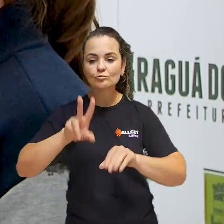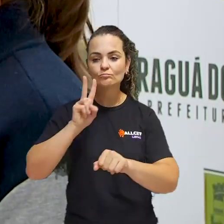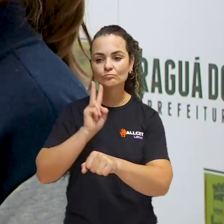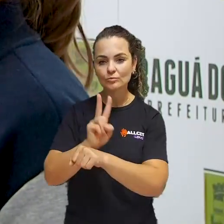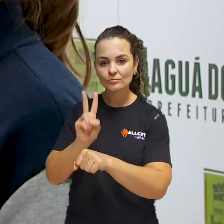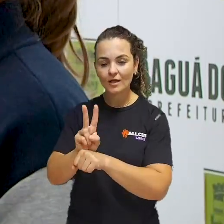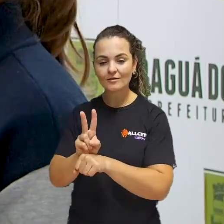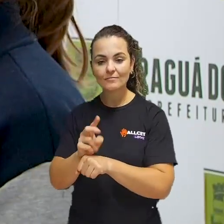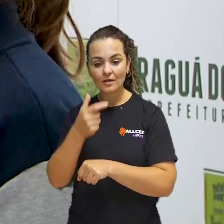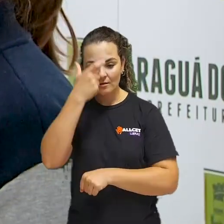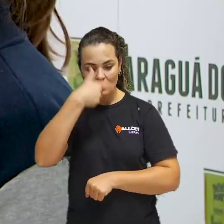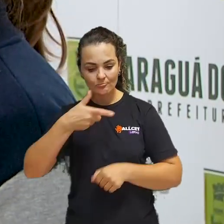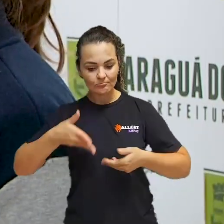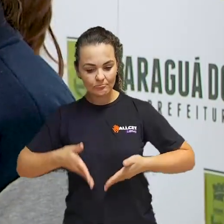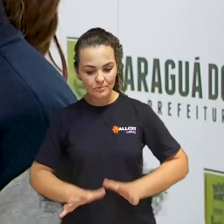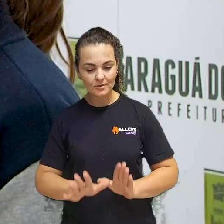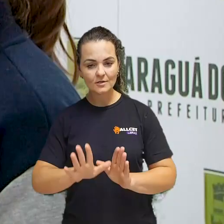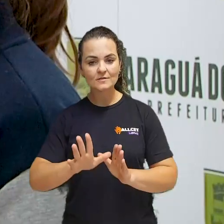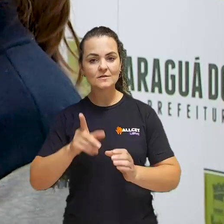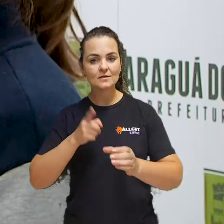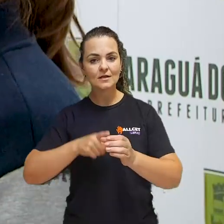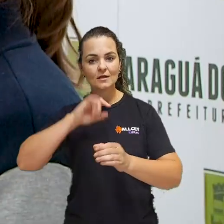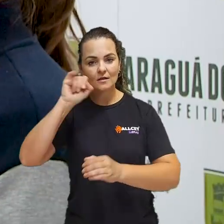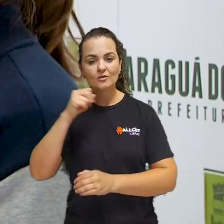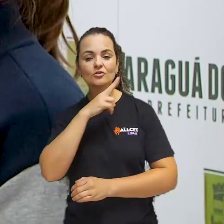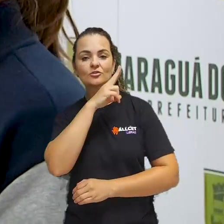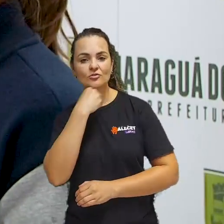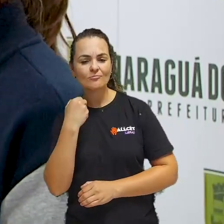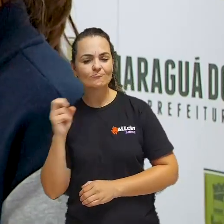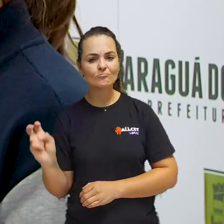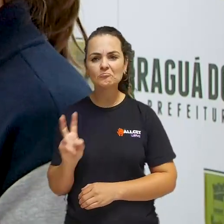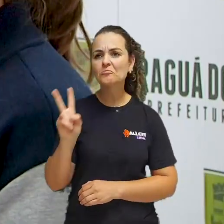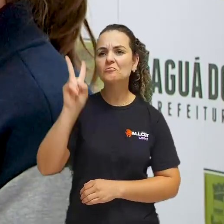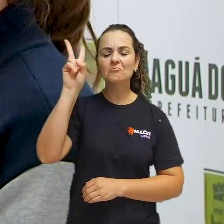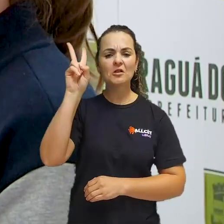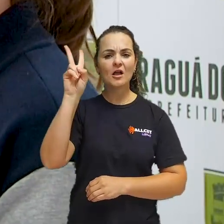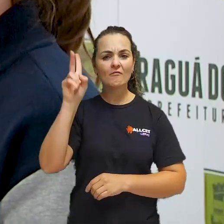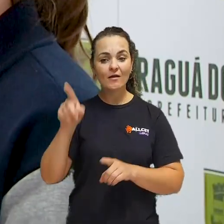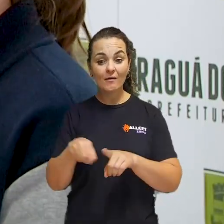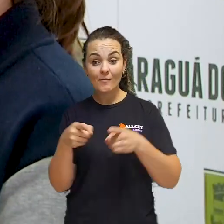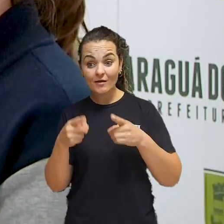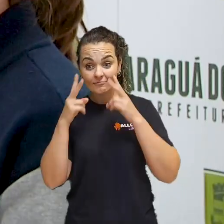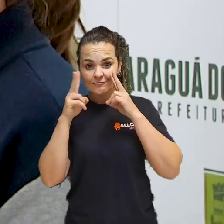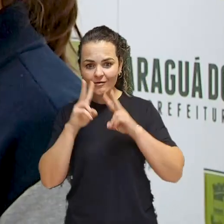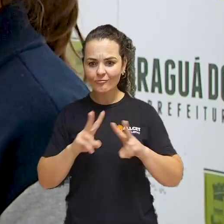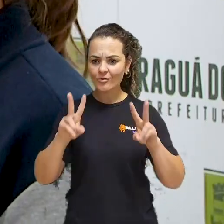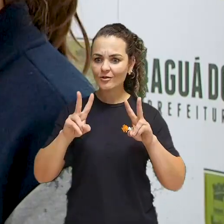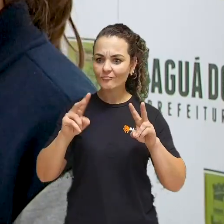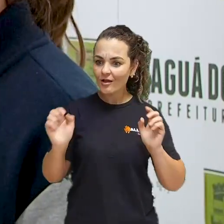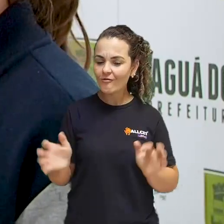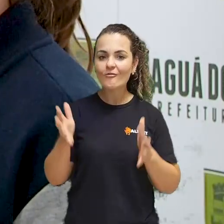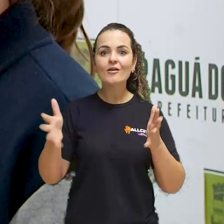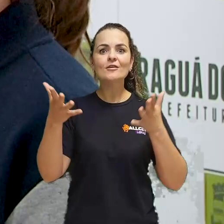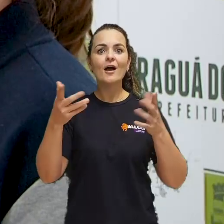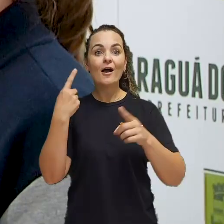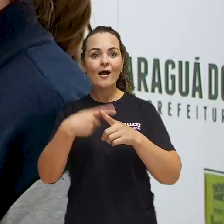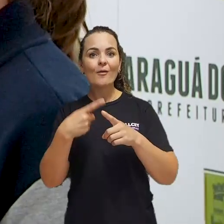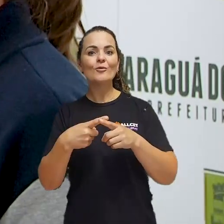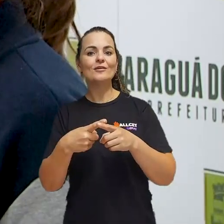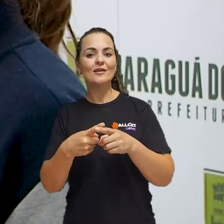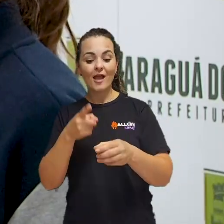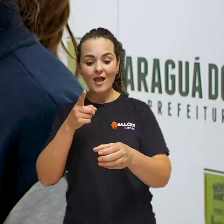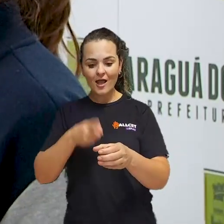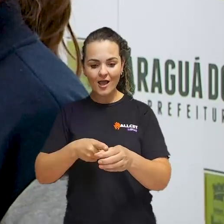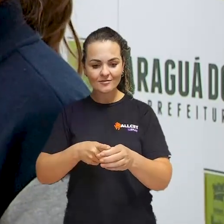a cidade, os cuidados que ela recebe. Eu, sendo nascida aqui em Jaraguá do Sul, eu acho que eu não valorizava tanto a cidade e eu